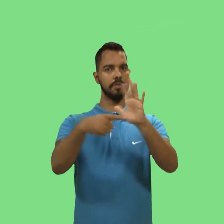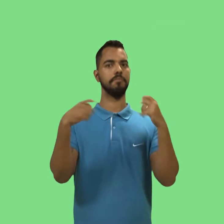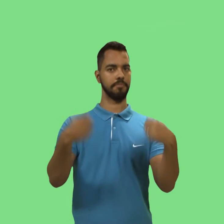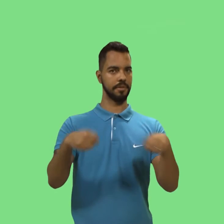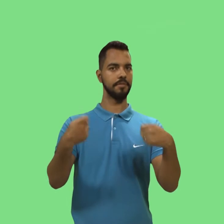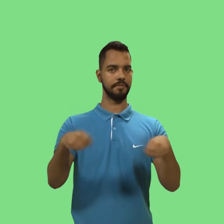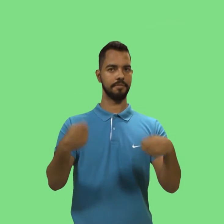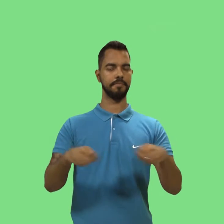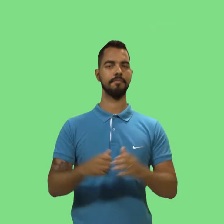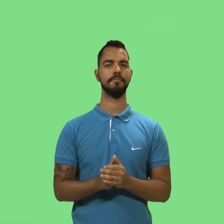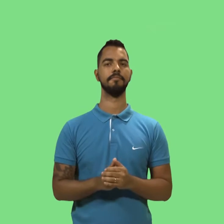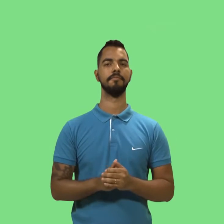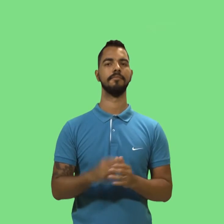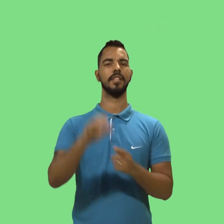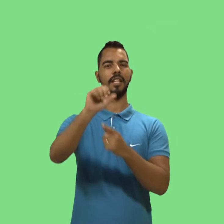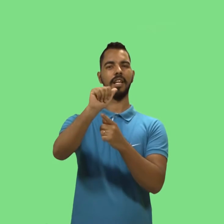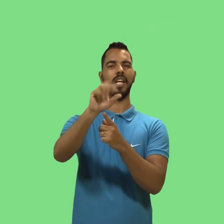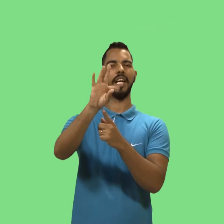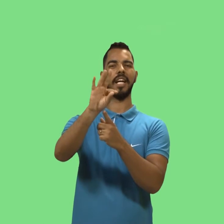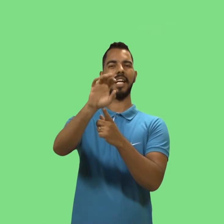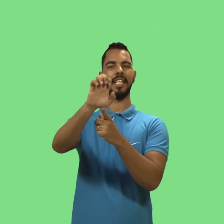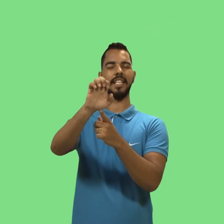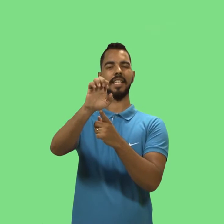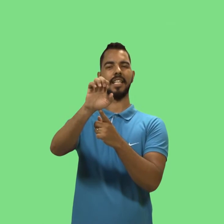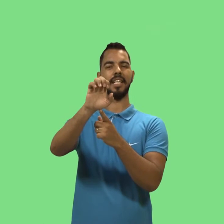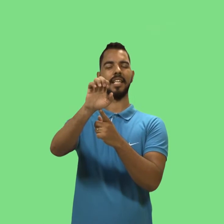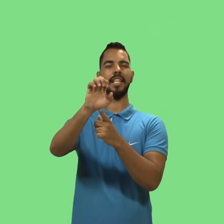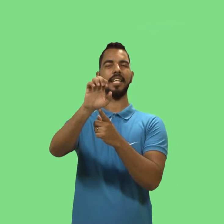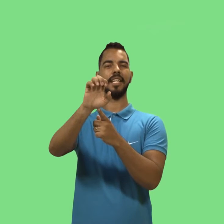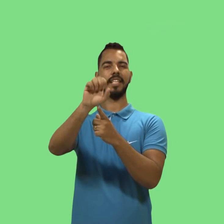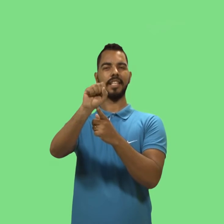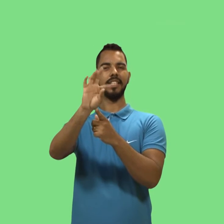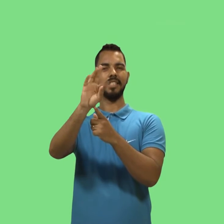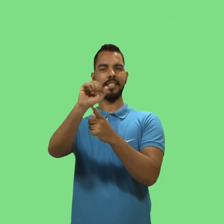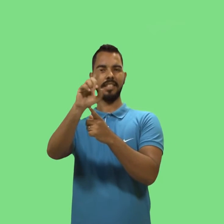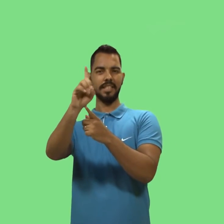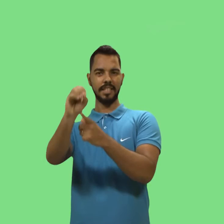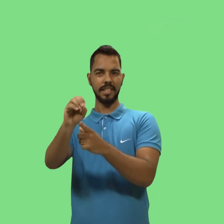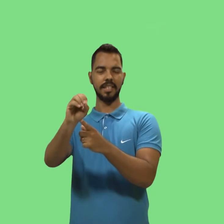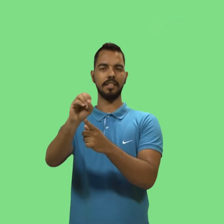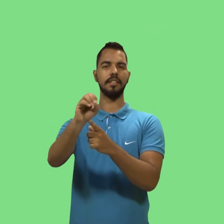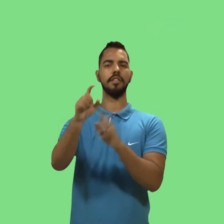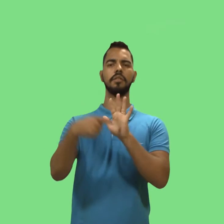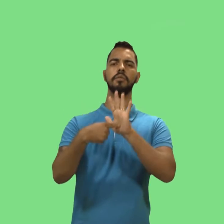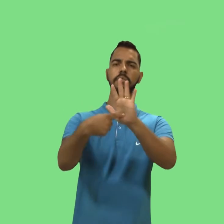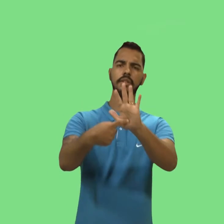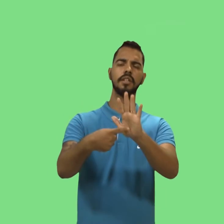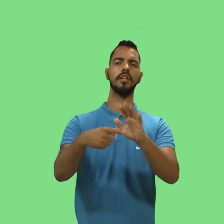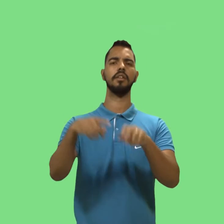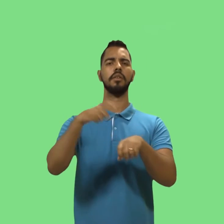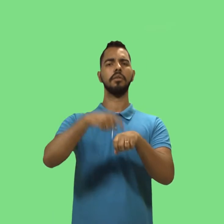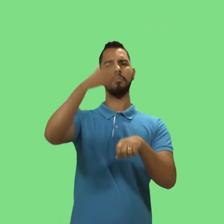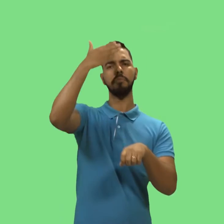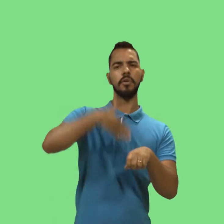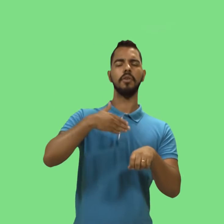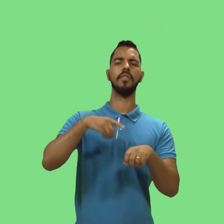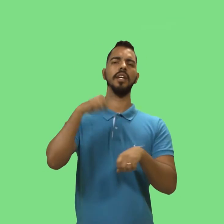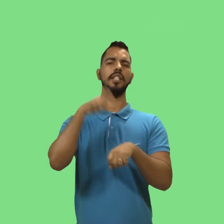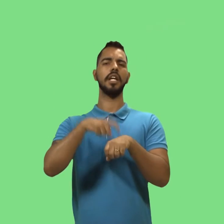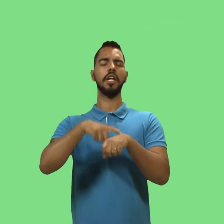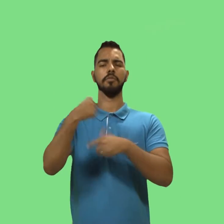Os atestados podem ser utilizados para comprovar comparecimento, idoneidade, tempo de trabalho,